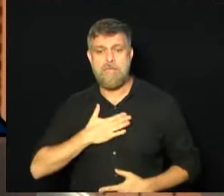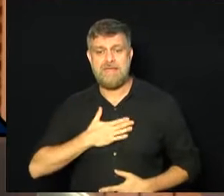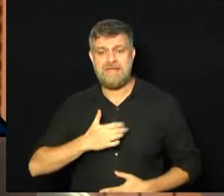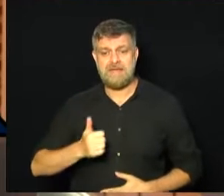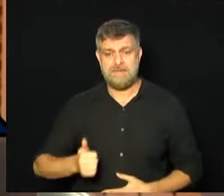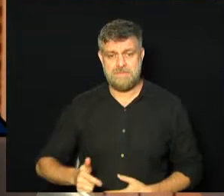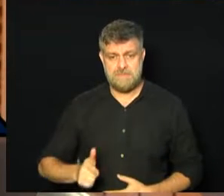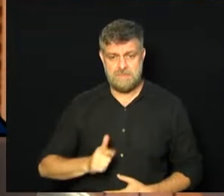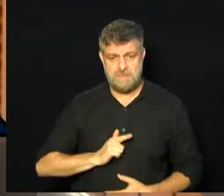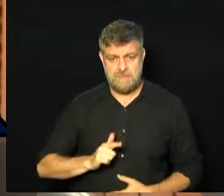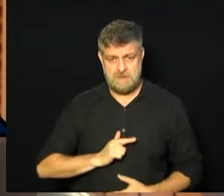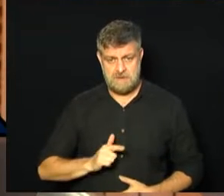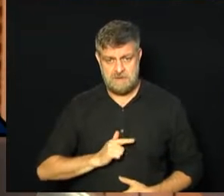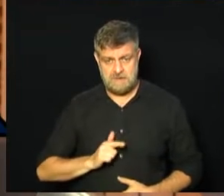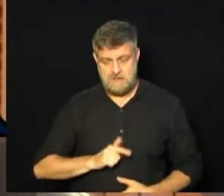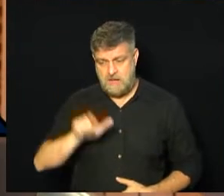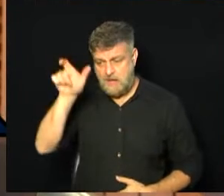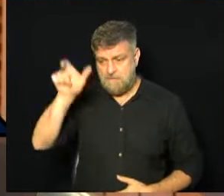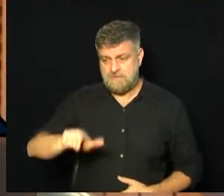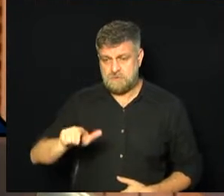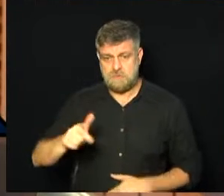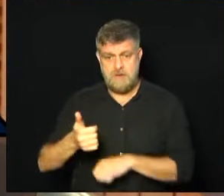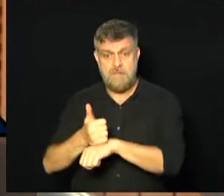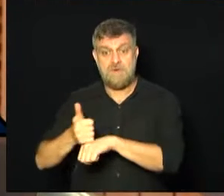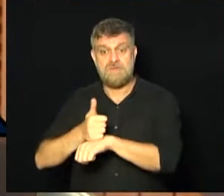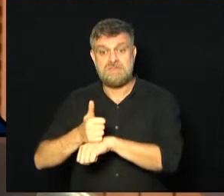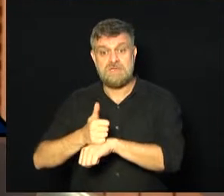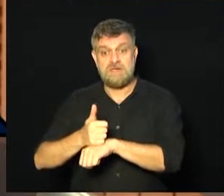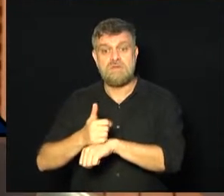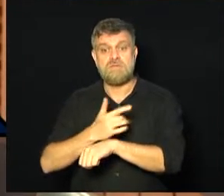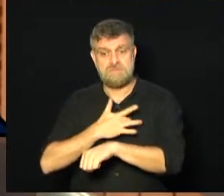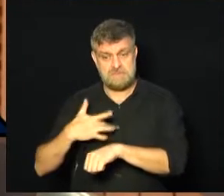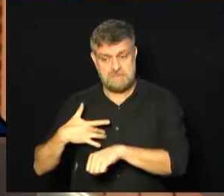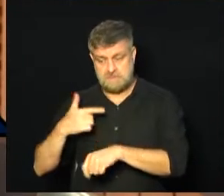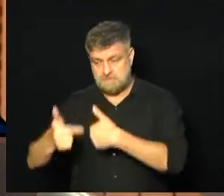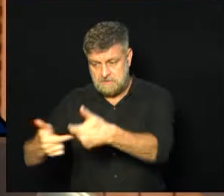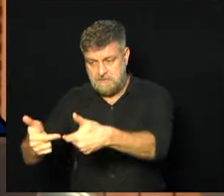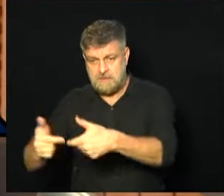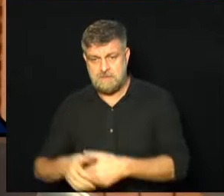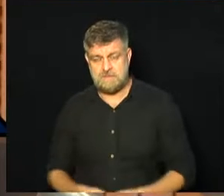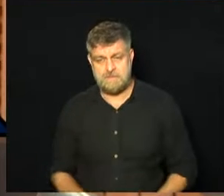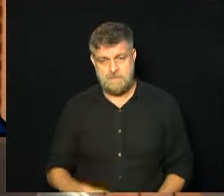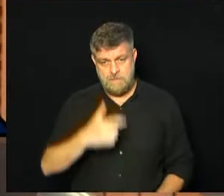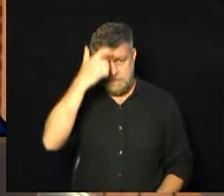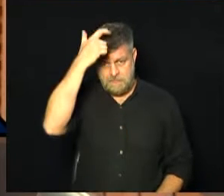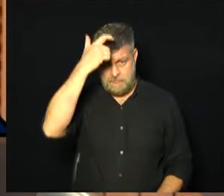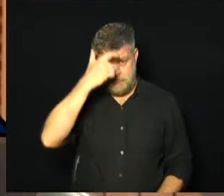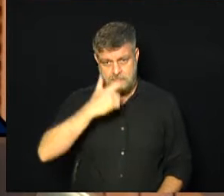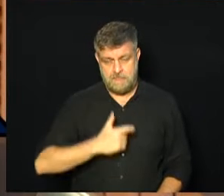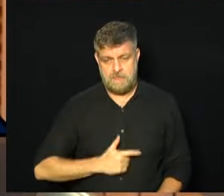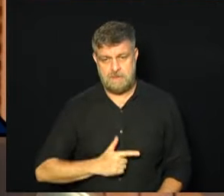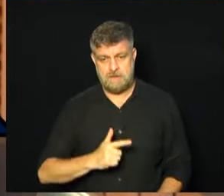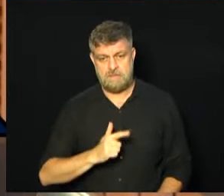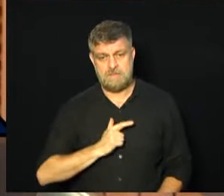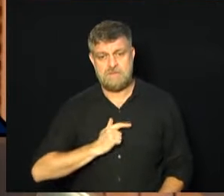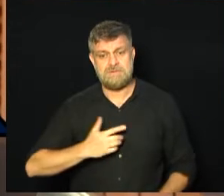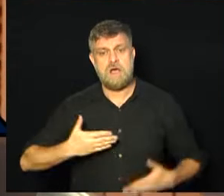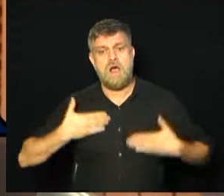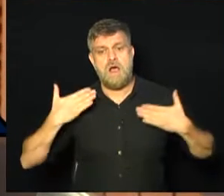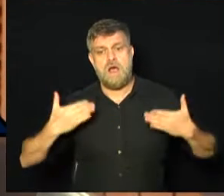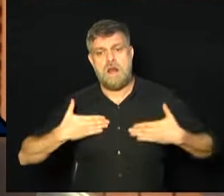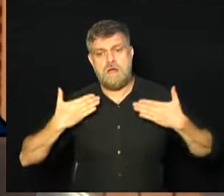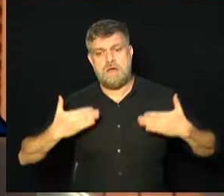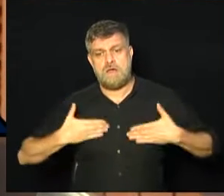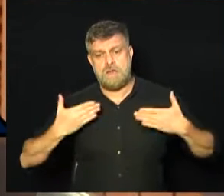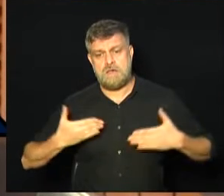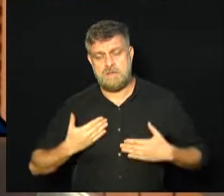uma trabalhadora da saúde. E é por isso que eu tenho essa alegria